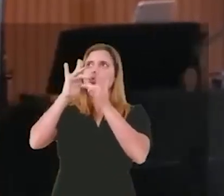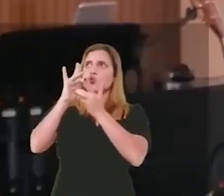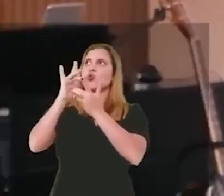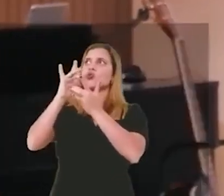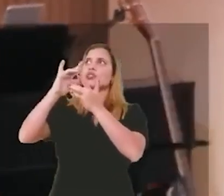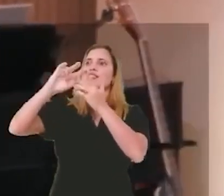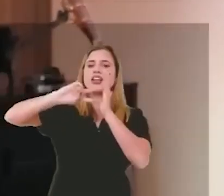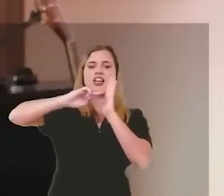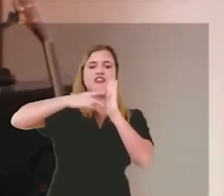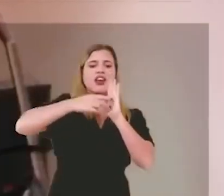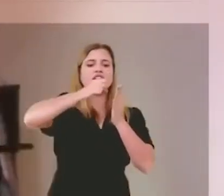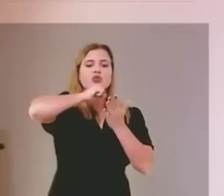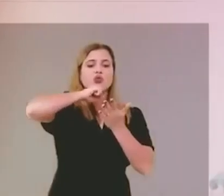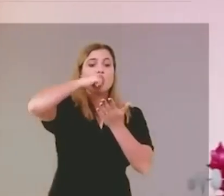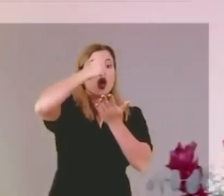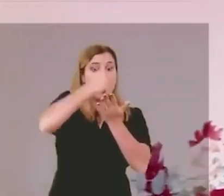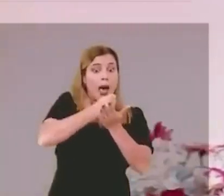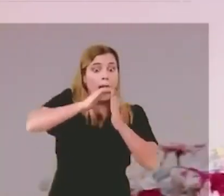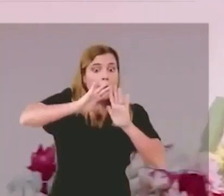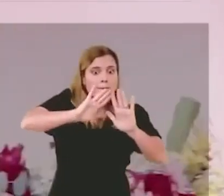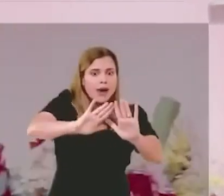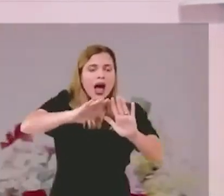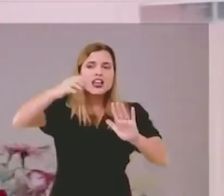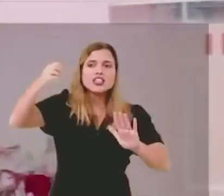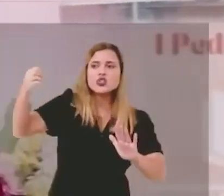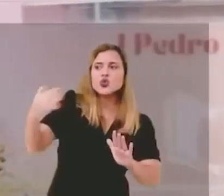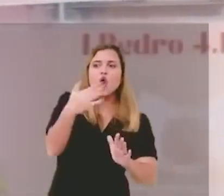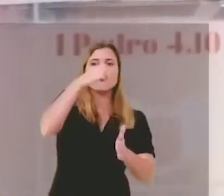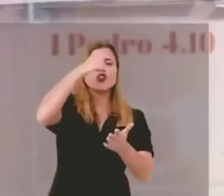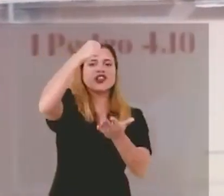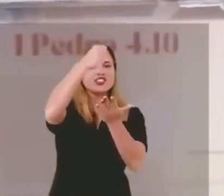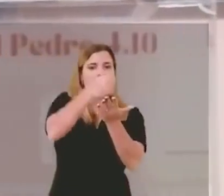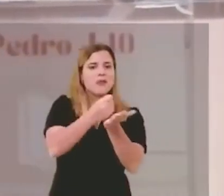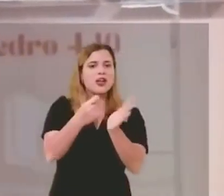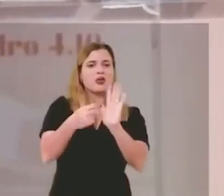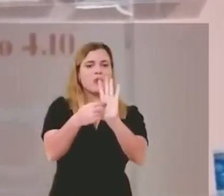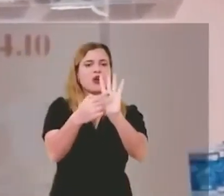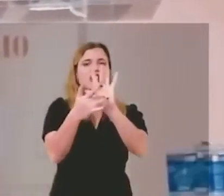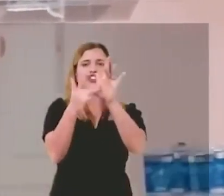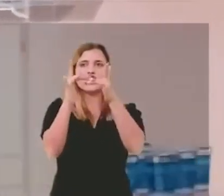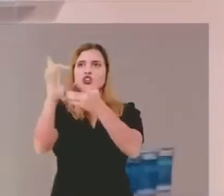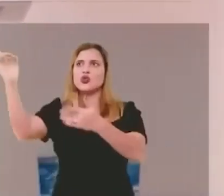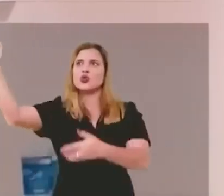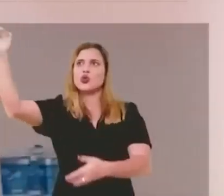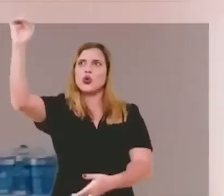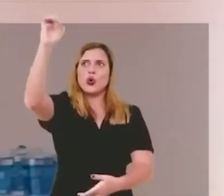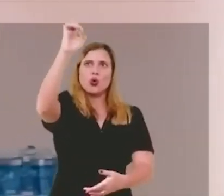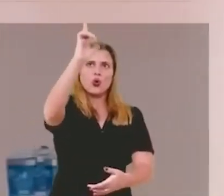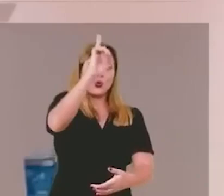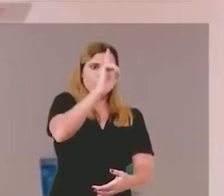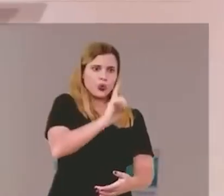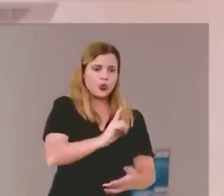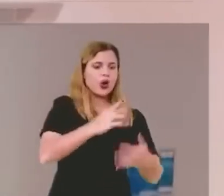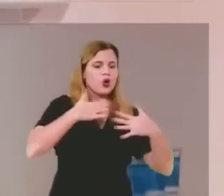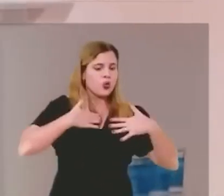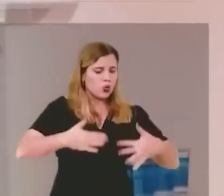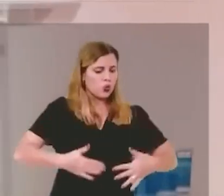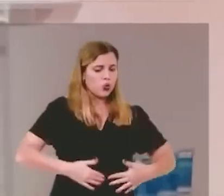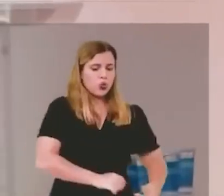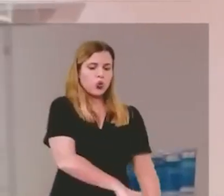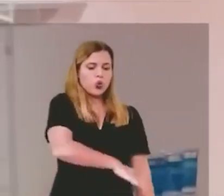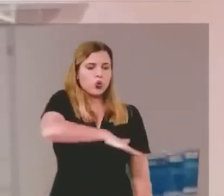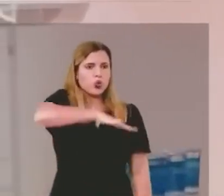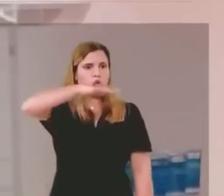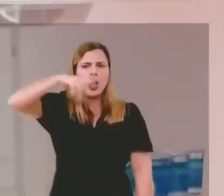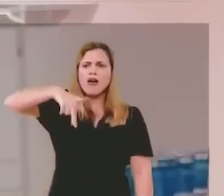dos tempos, ele veio, nascido de mulher, nascido sob a lei, para ser o nosso Redentor. O Verbo se fez carne, e ele andou por toda parte,